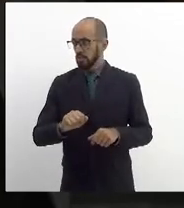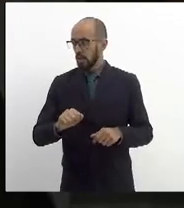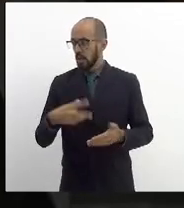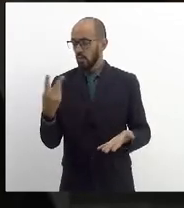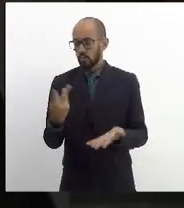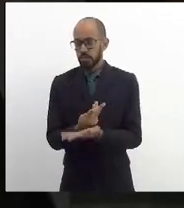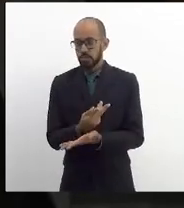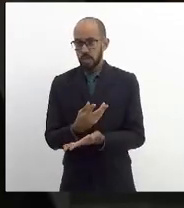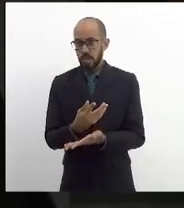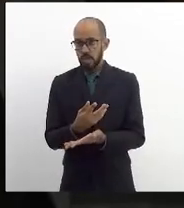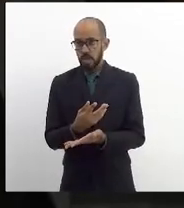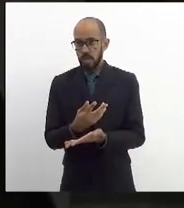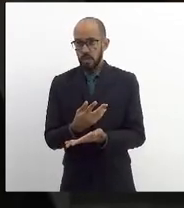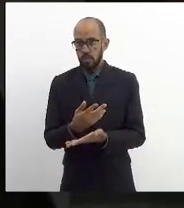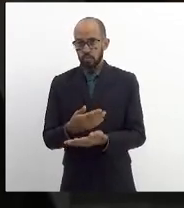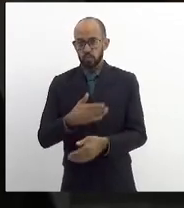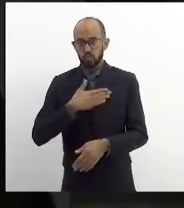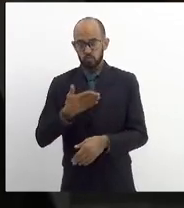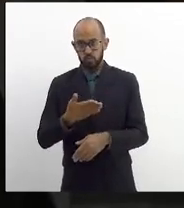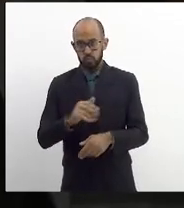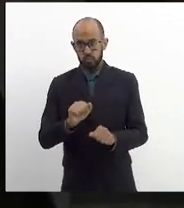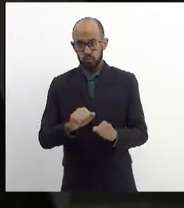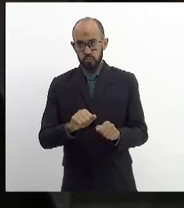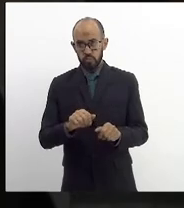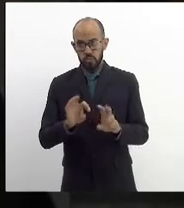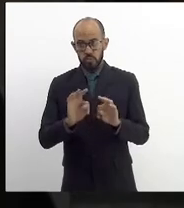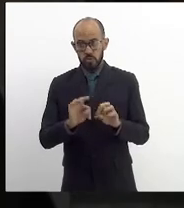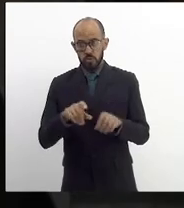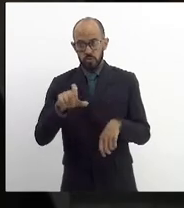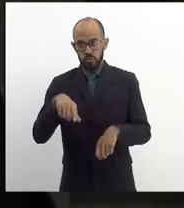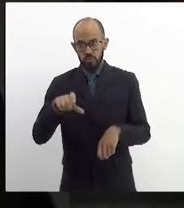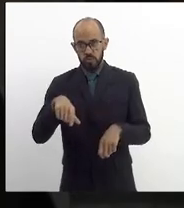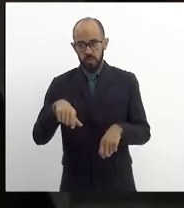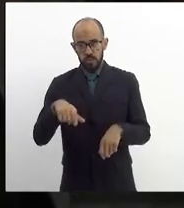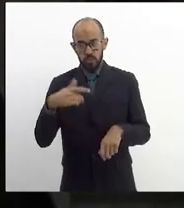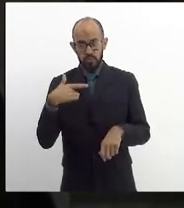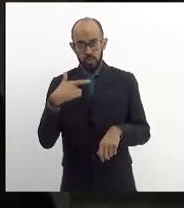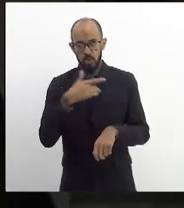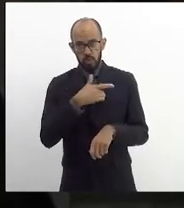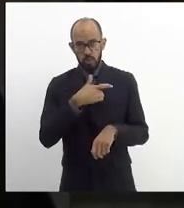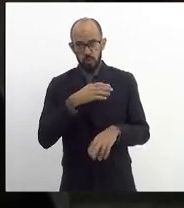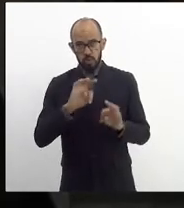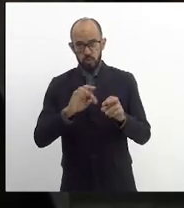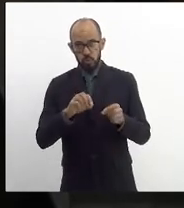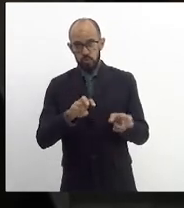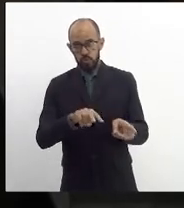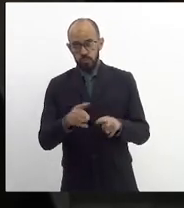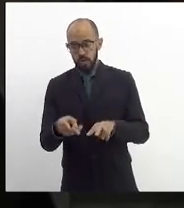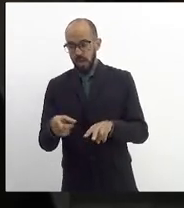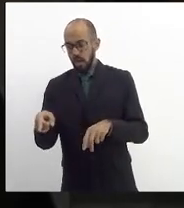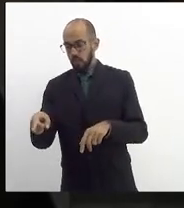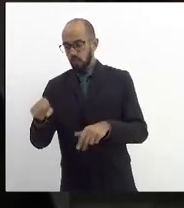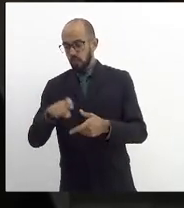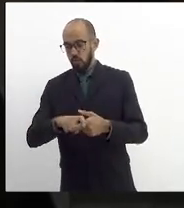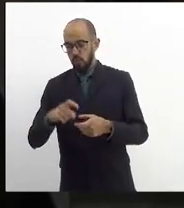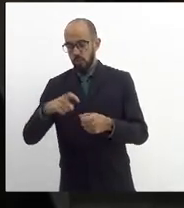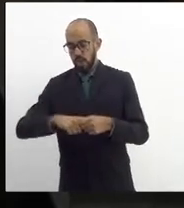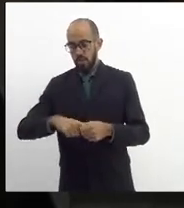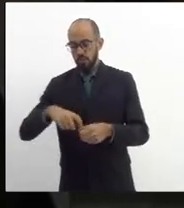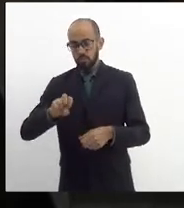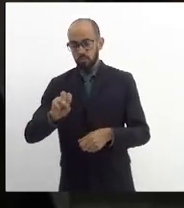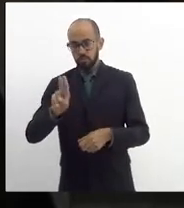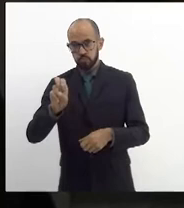houvesse uma grande evasão dos planos de saúde para o SUS aí o que o SUS com lápis